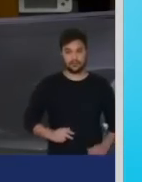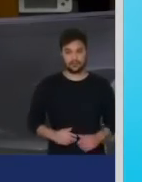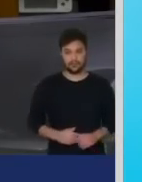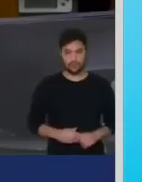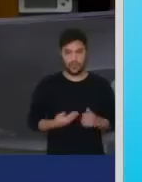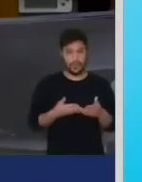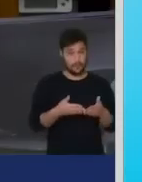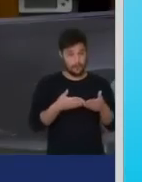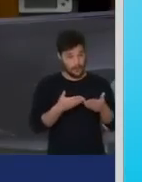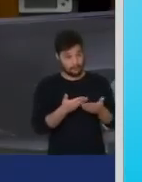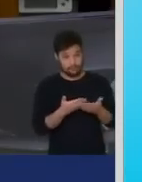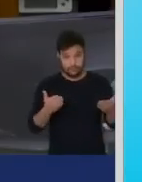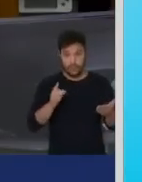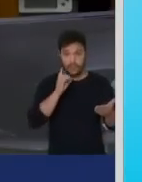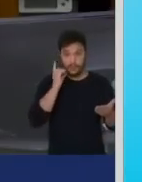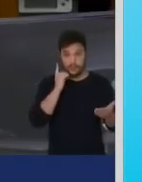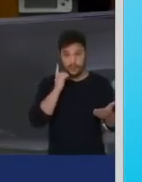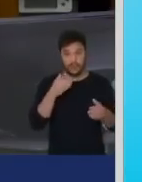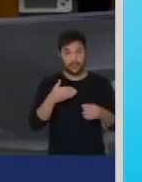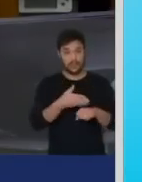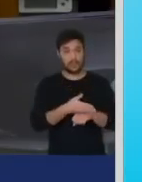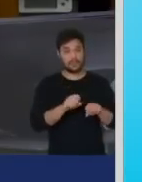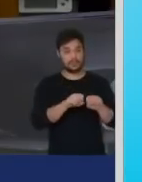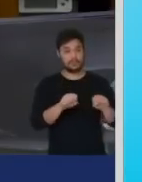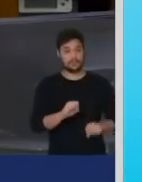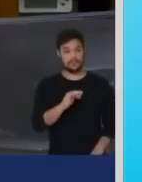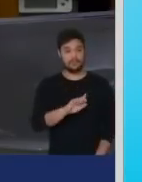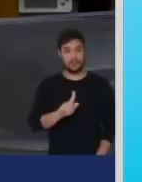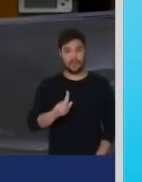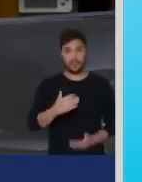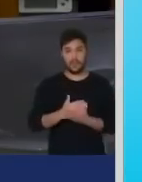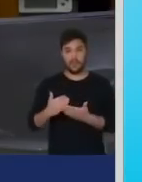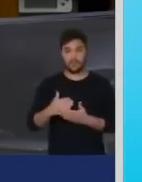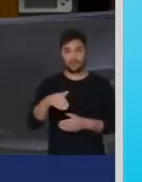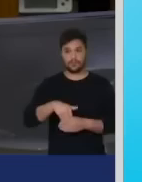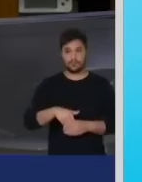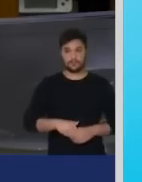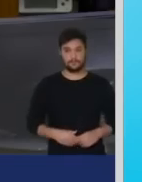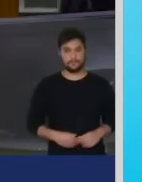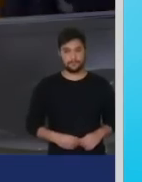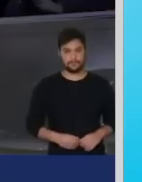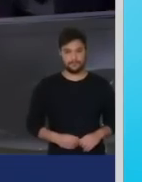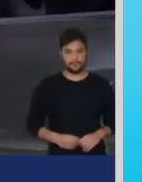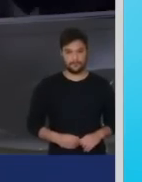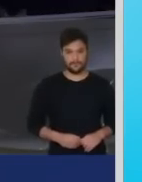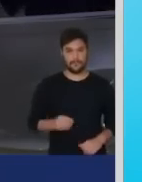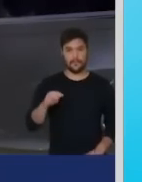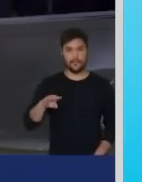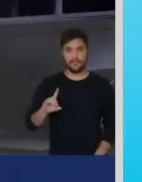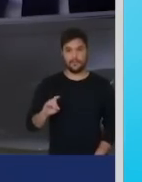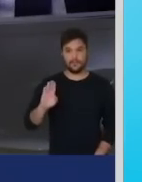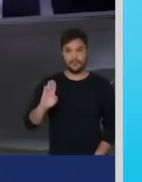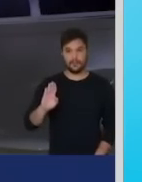dentes por habitando da cidade tiveram 11 dentes extraídos por habitante Olha que loucura capital dos banguelas